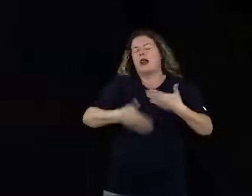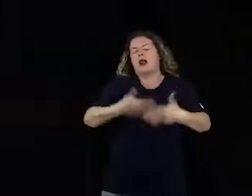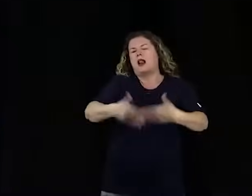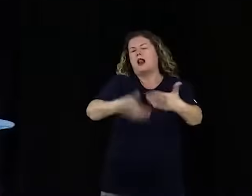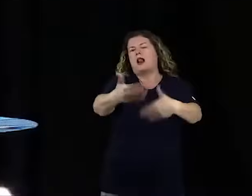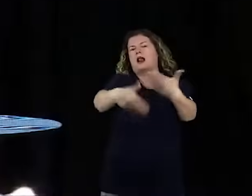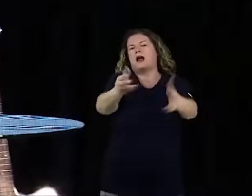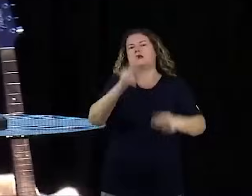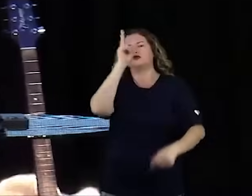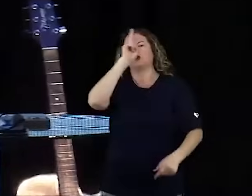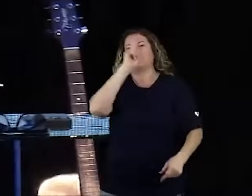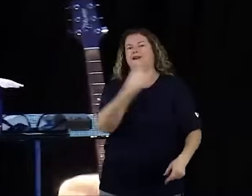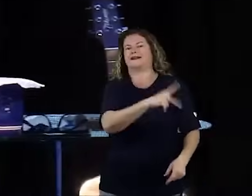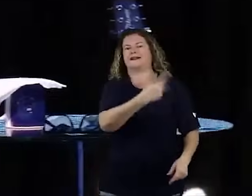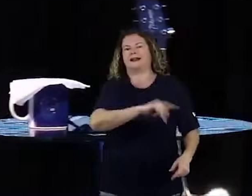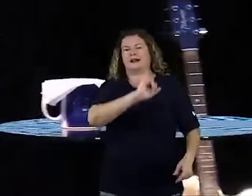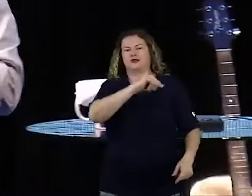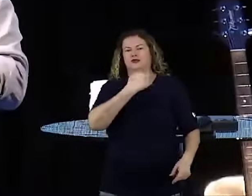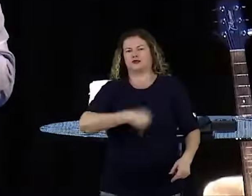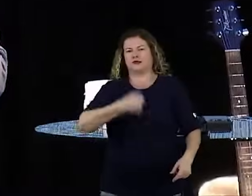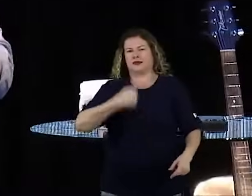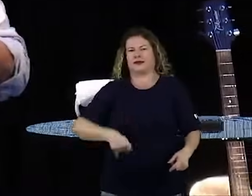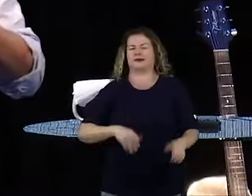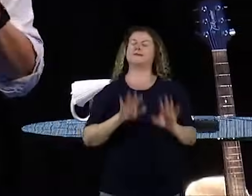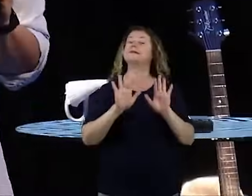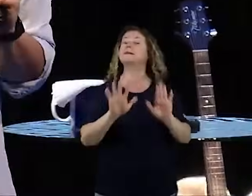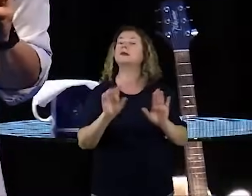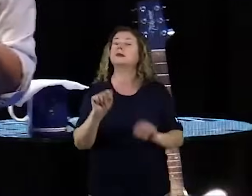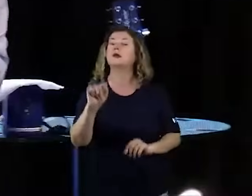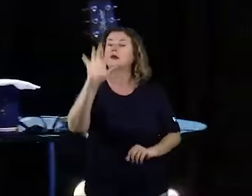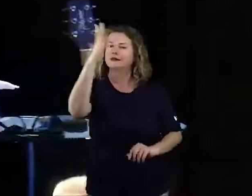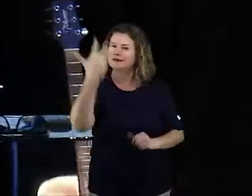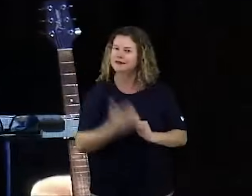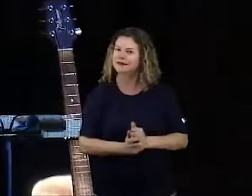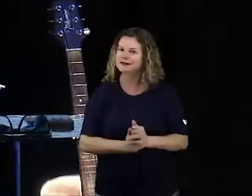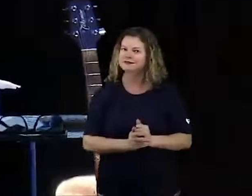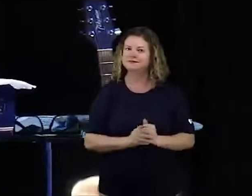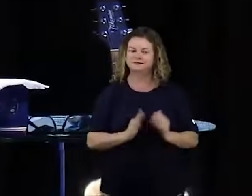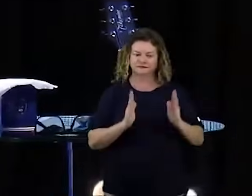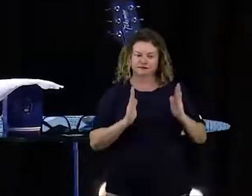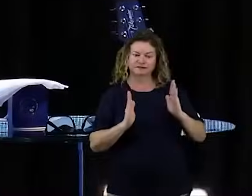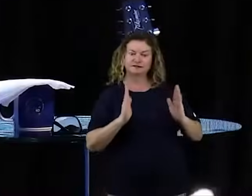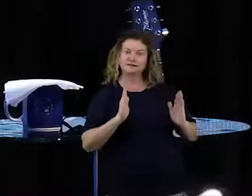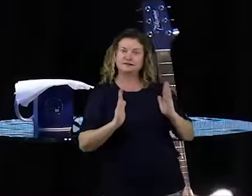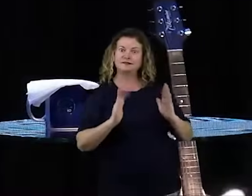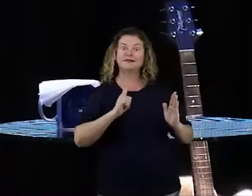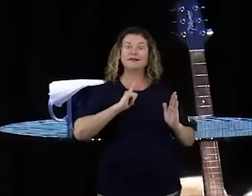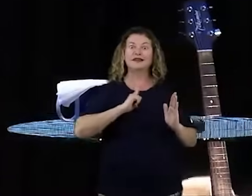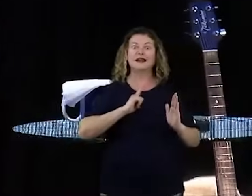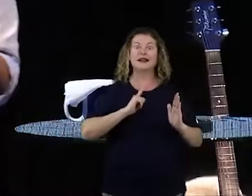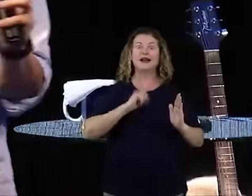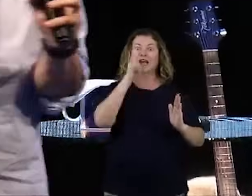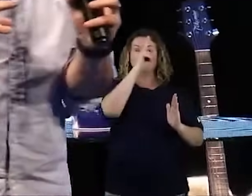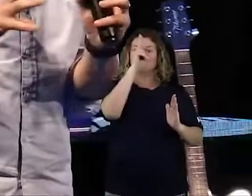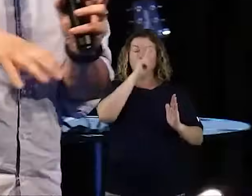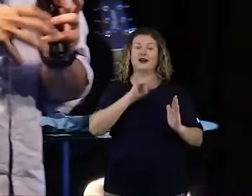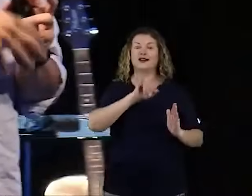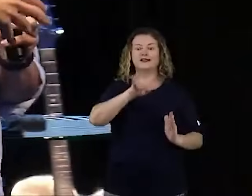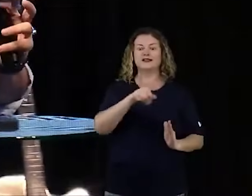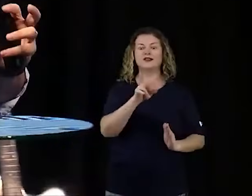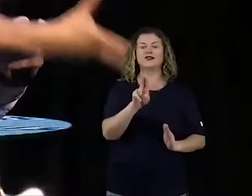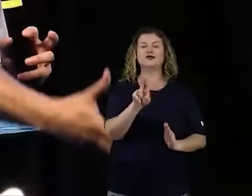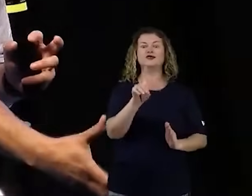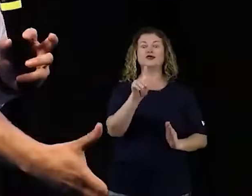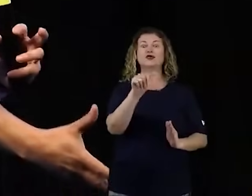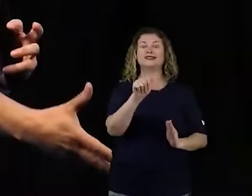37 mas o capítulo 38 o que que é gente é um parêntese no meio do Gêneses para contar a história de Judá e Judá acaba se